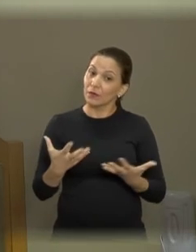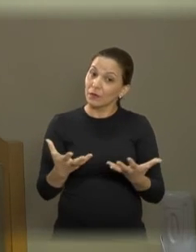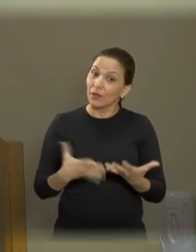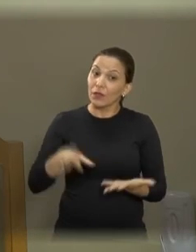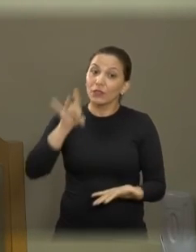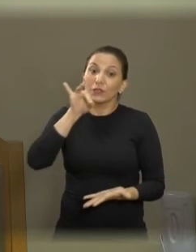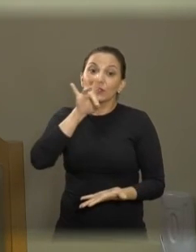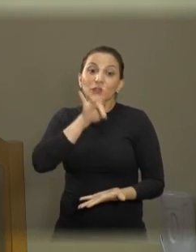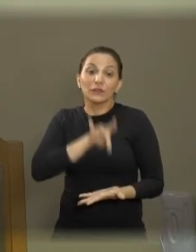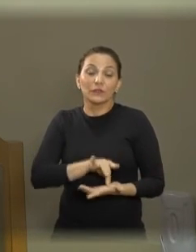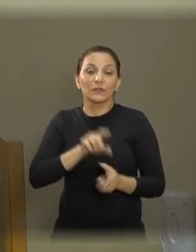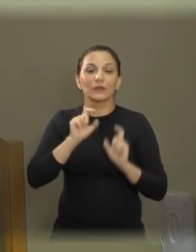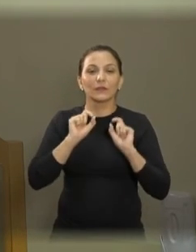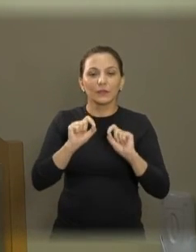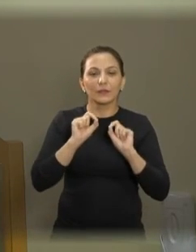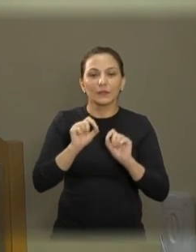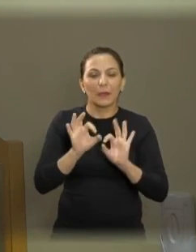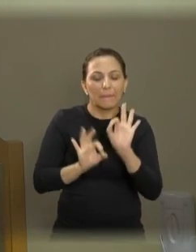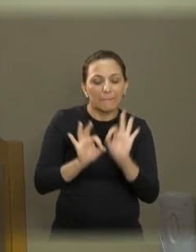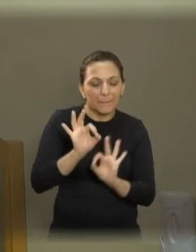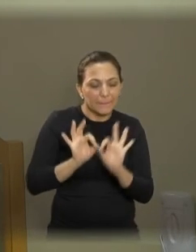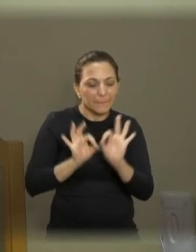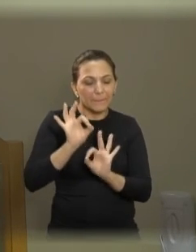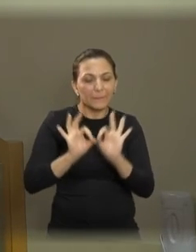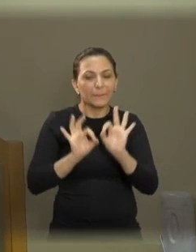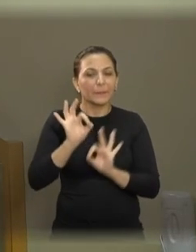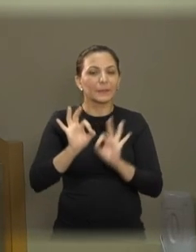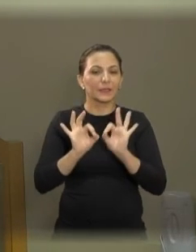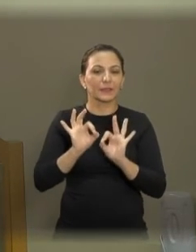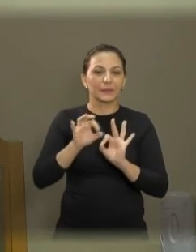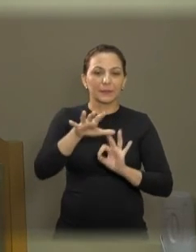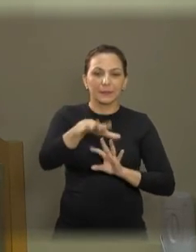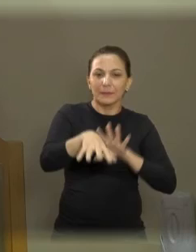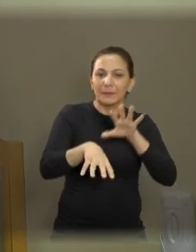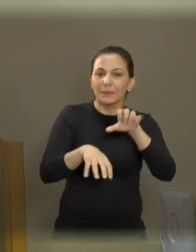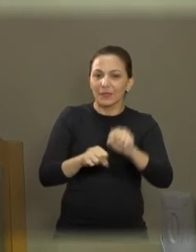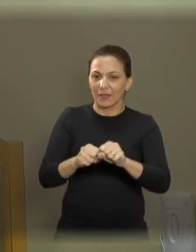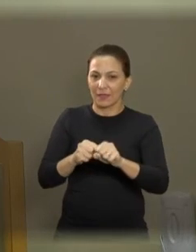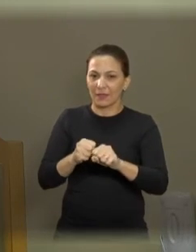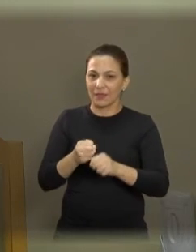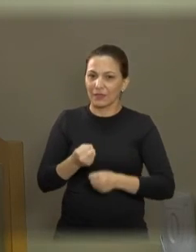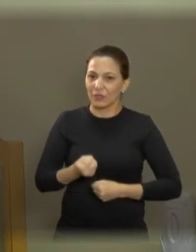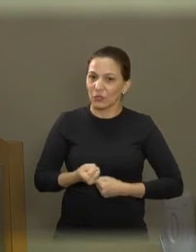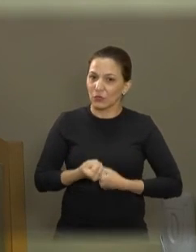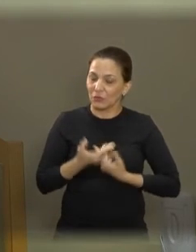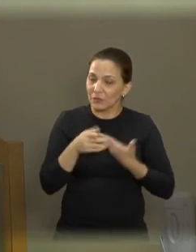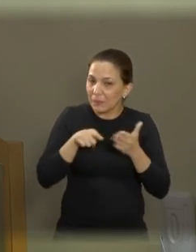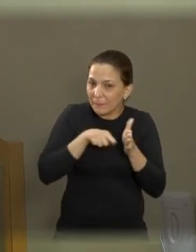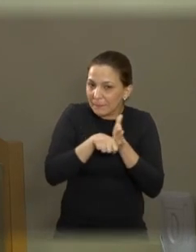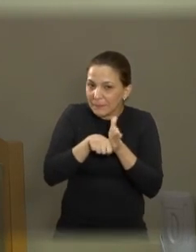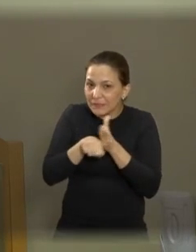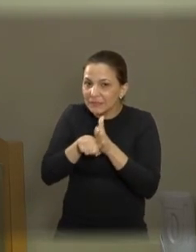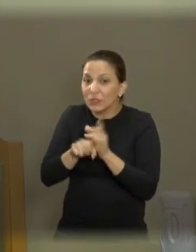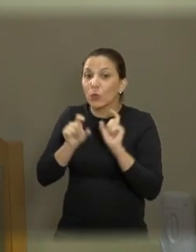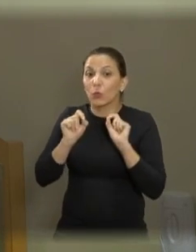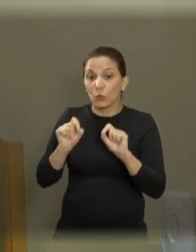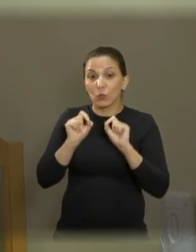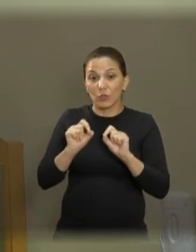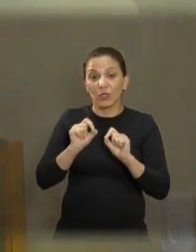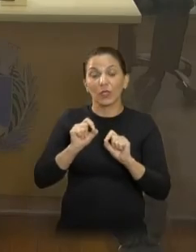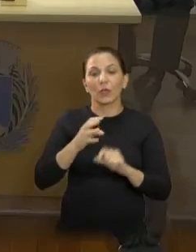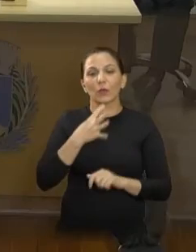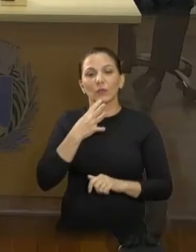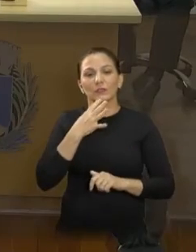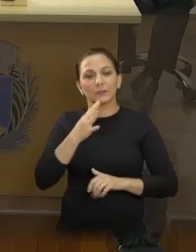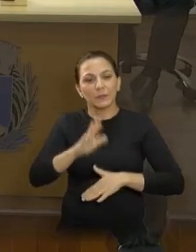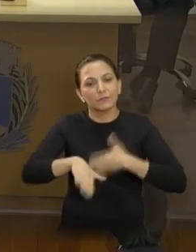na verdade, o que a gente quer fazer é tirar informação na pesquisa para que isso gere